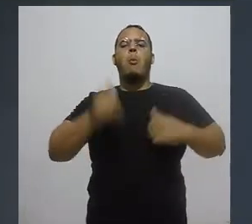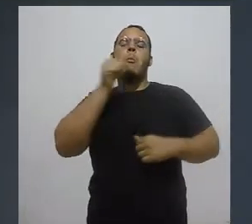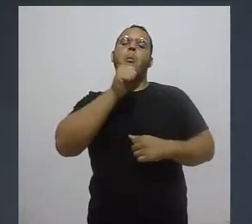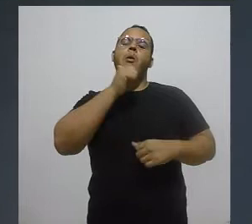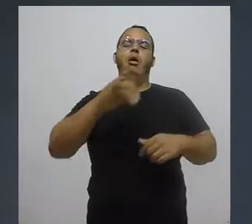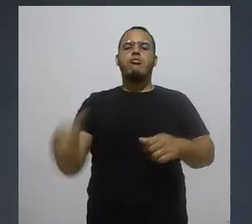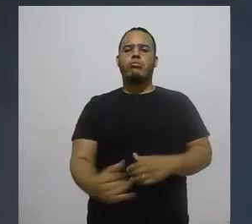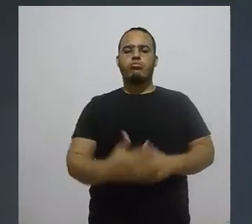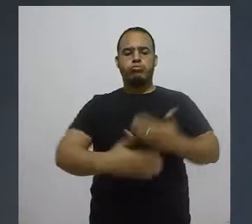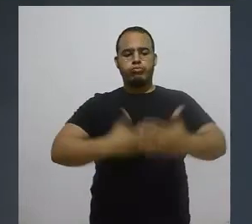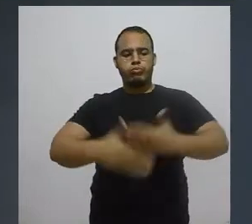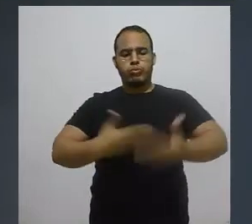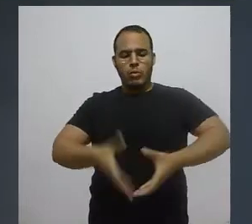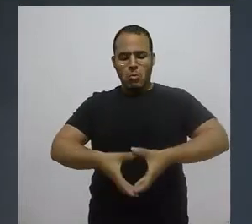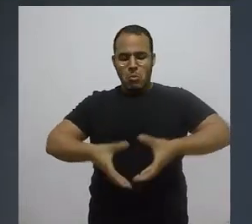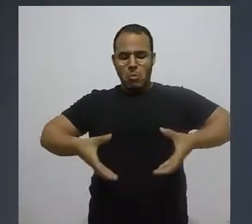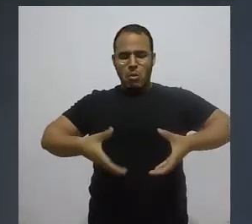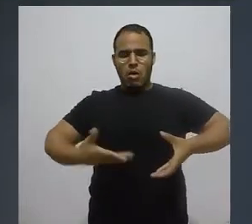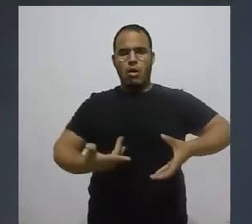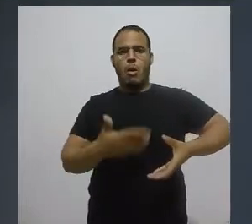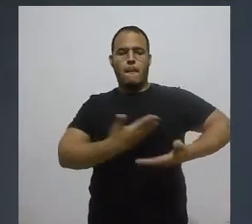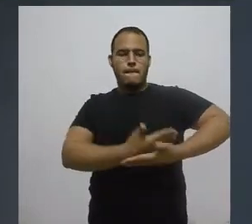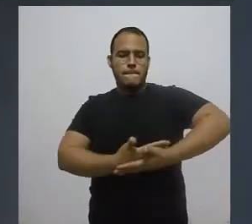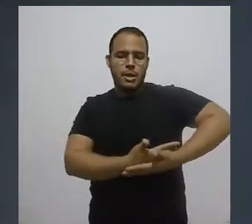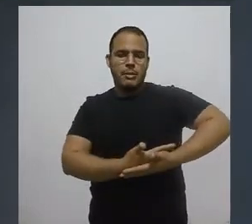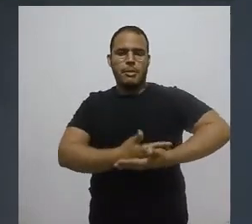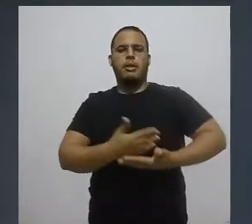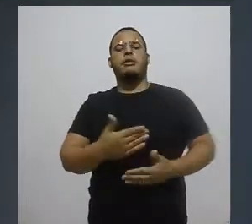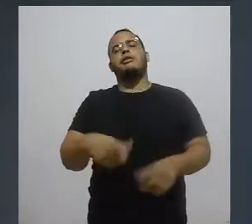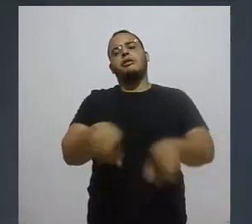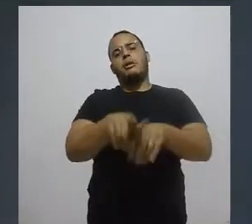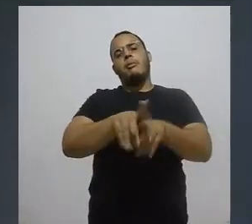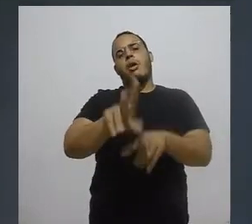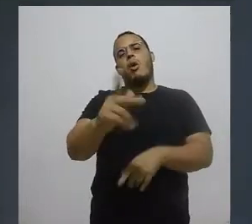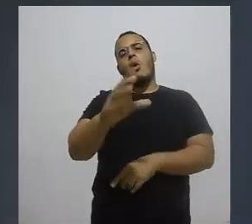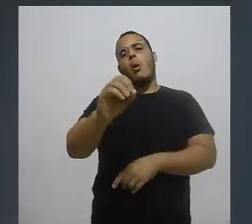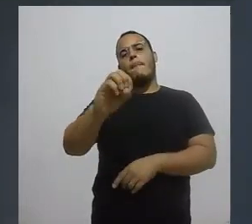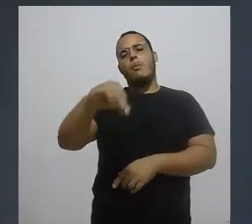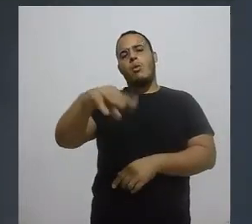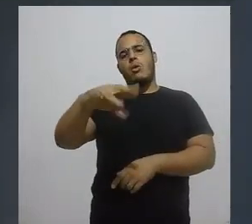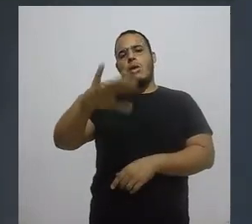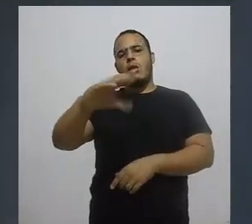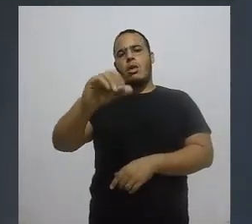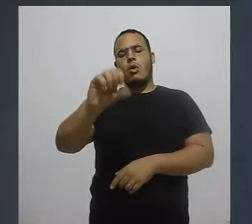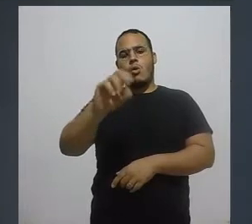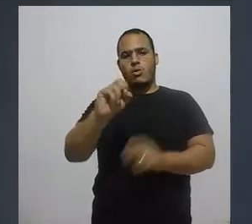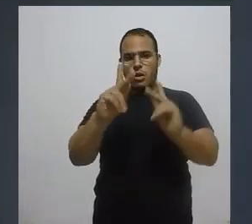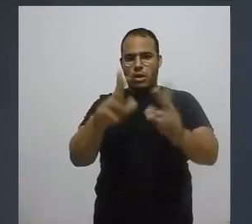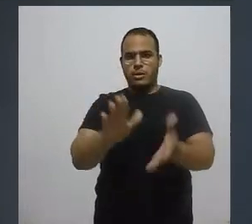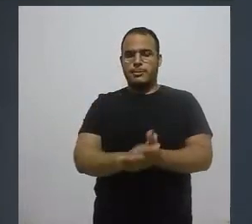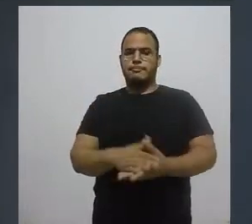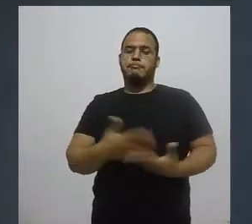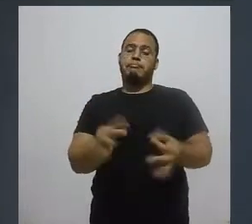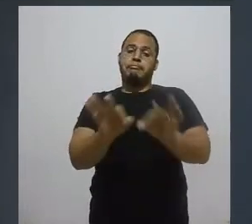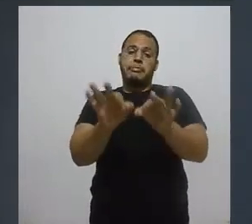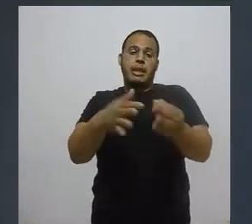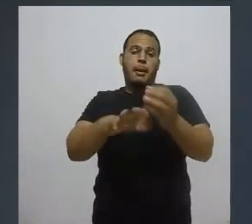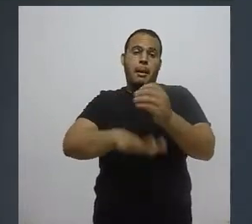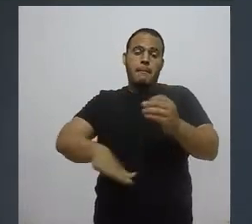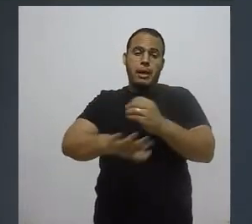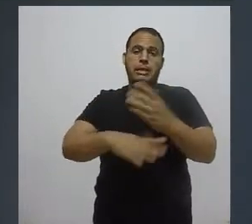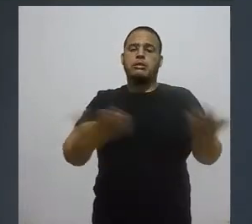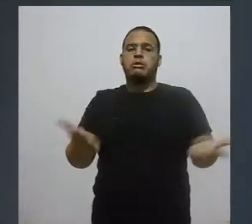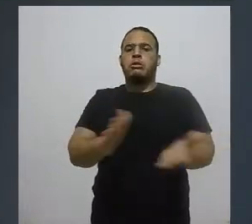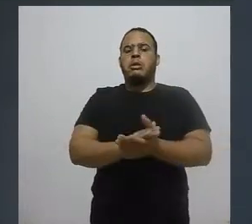o desenvolvimento do bebê, além de também produzir hormônios, certo? A gente tem aqui um esquema básico de quais seriam